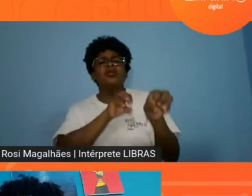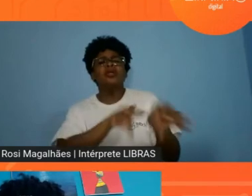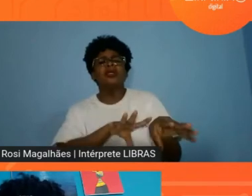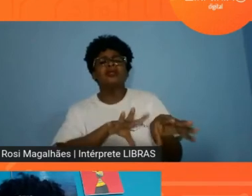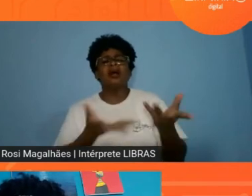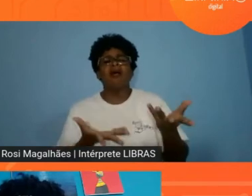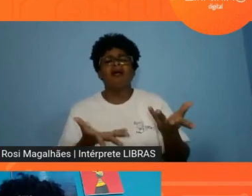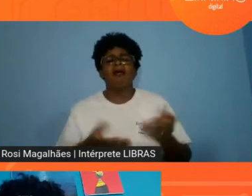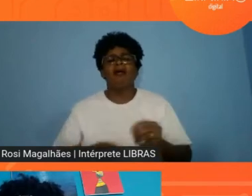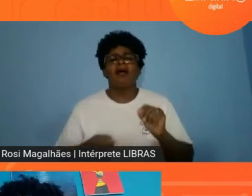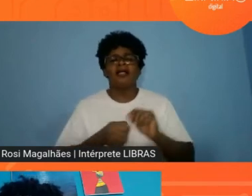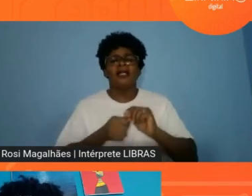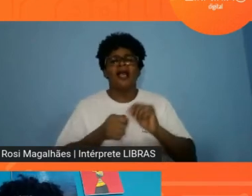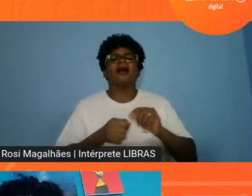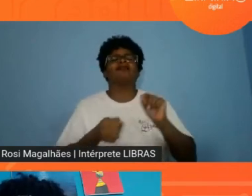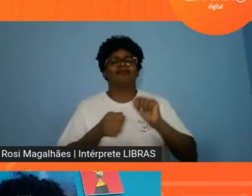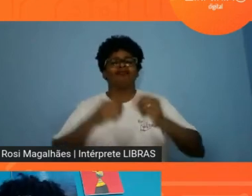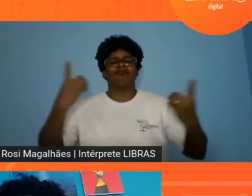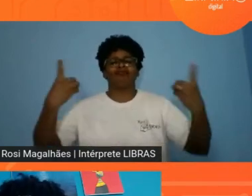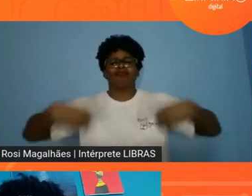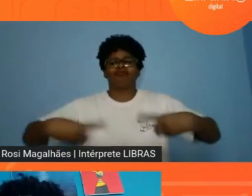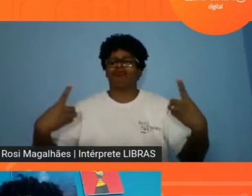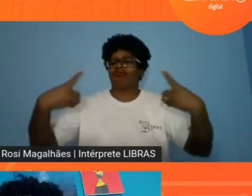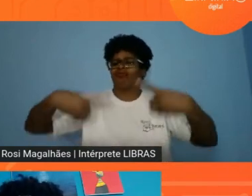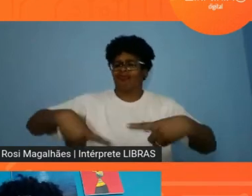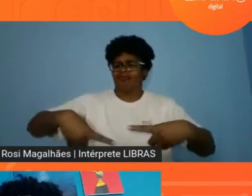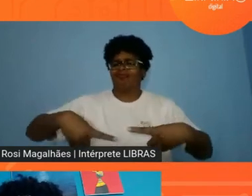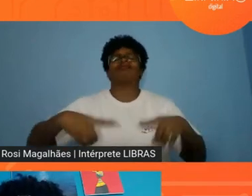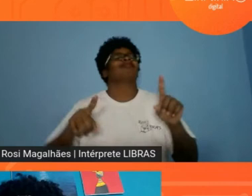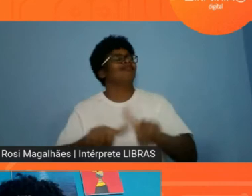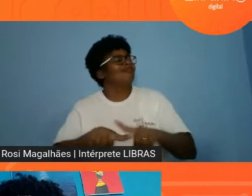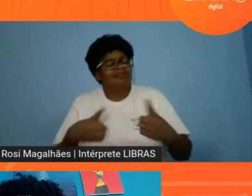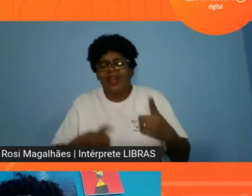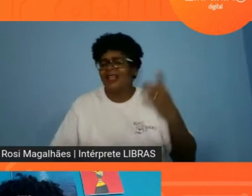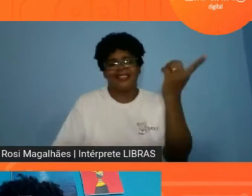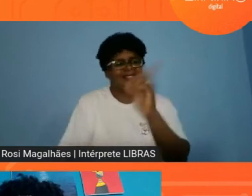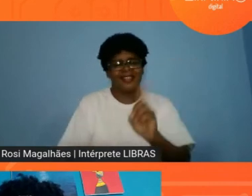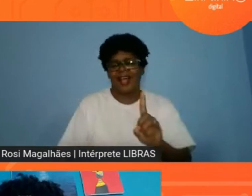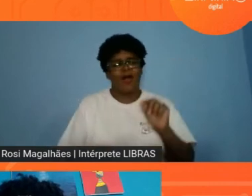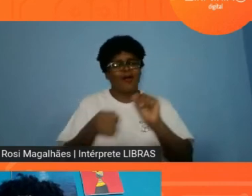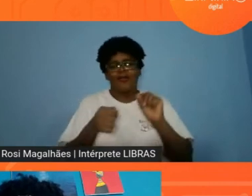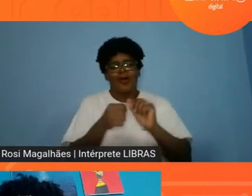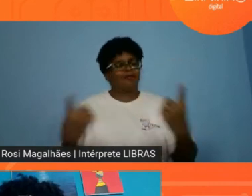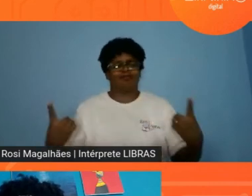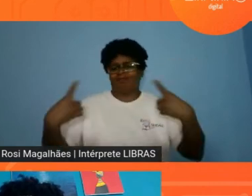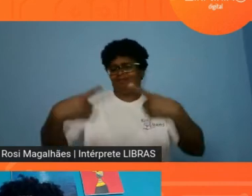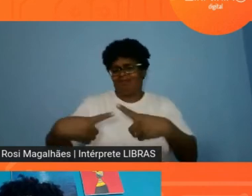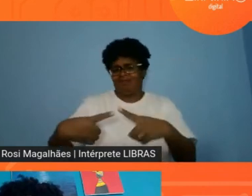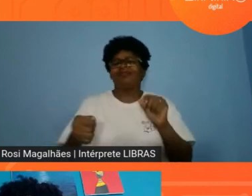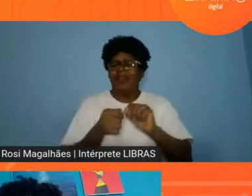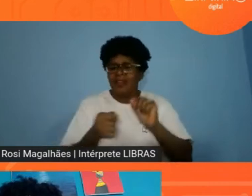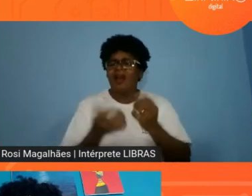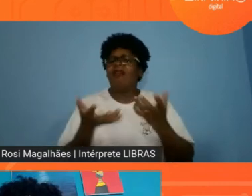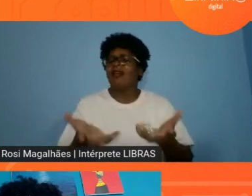é competitiva, o qual ela é muito crítica, mas não no sentido construtivo, mas destrutivo,